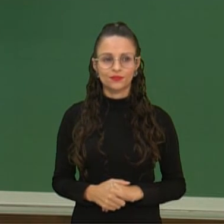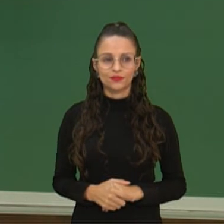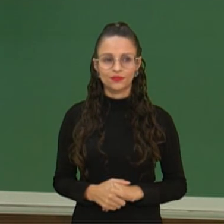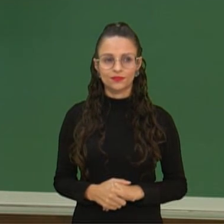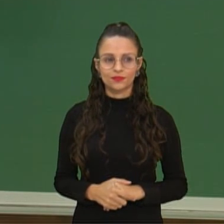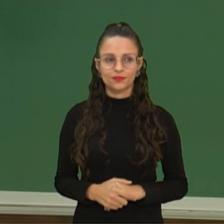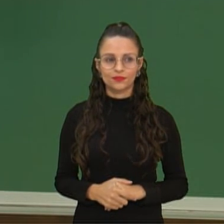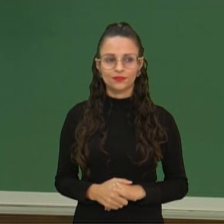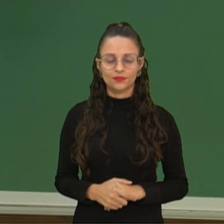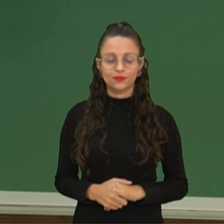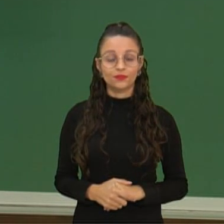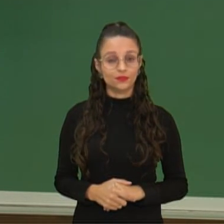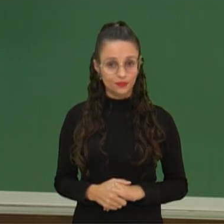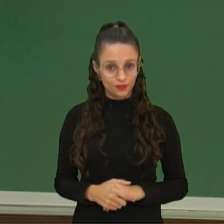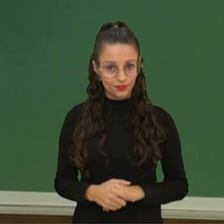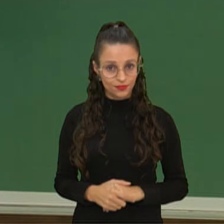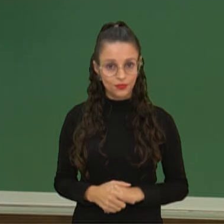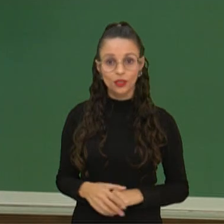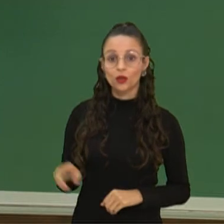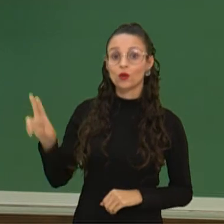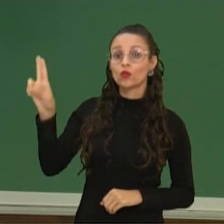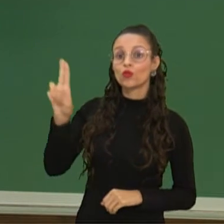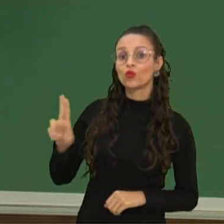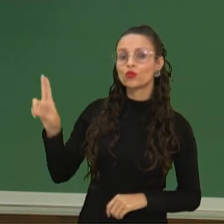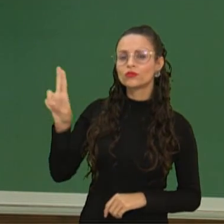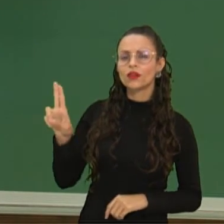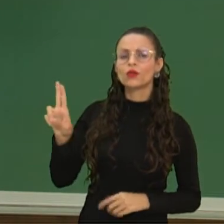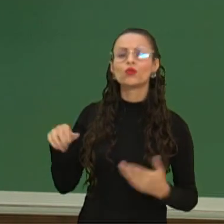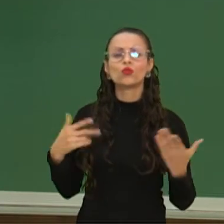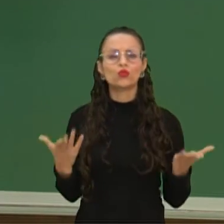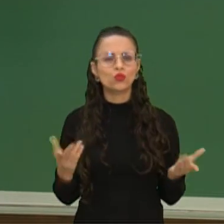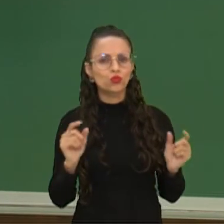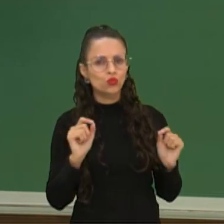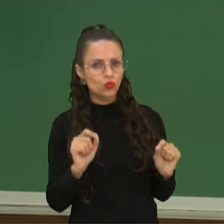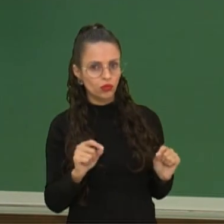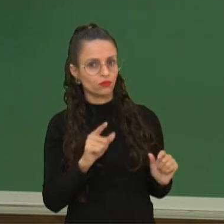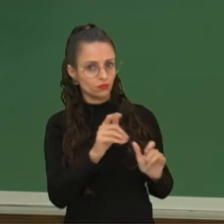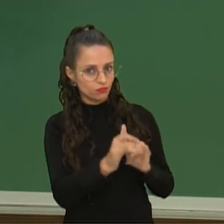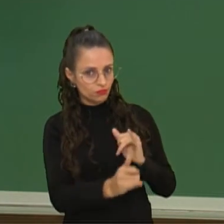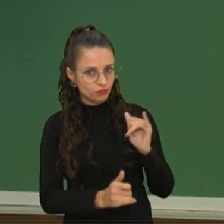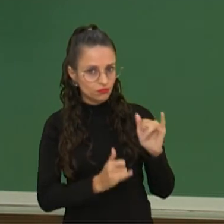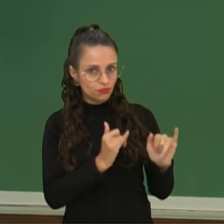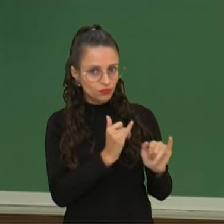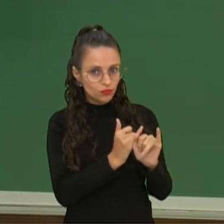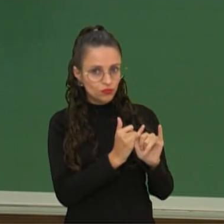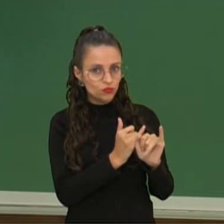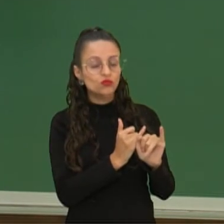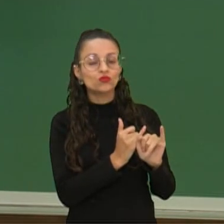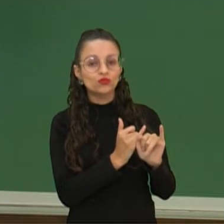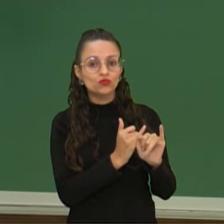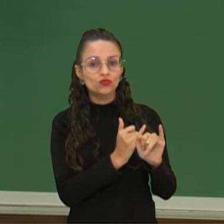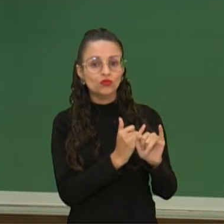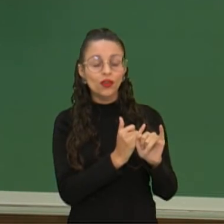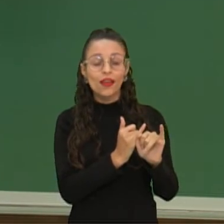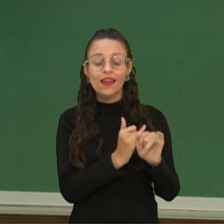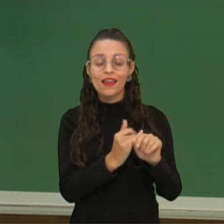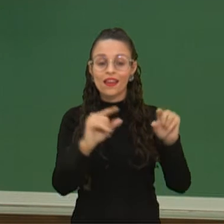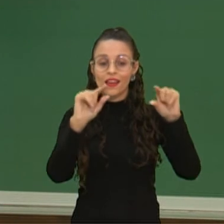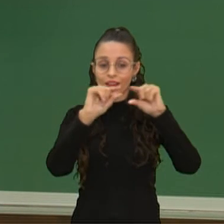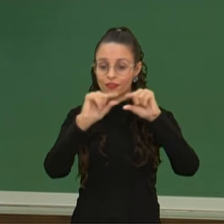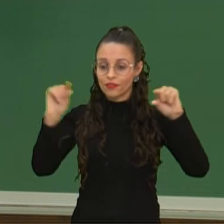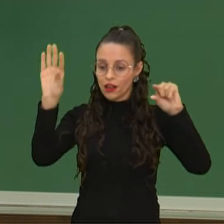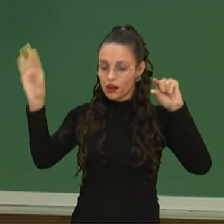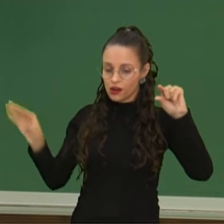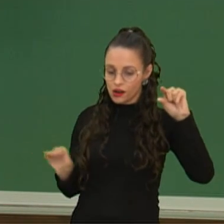well. Então, usar. Usar o quê? A internet. Então, a internet joga para frente.